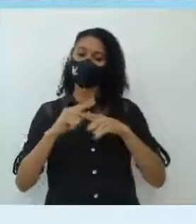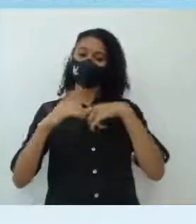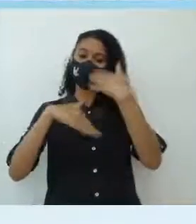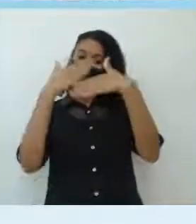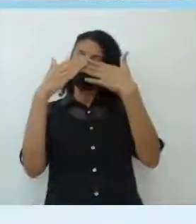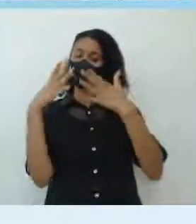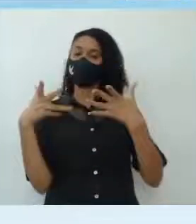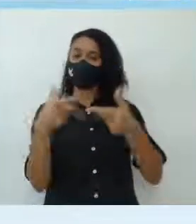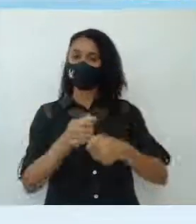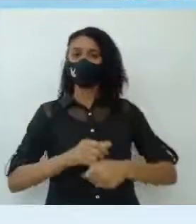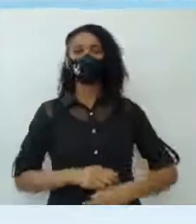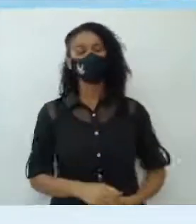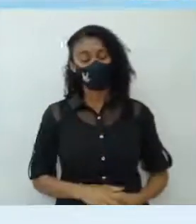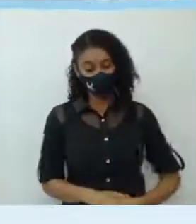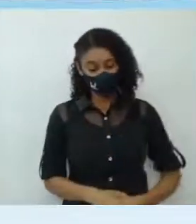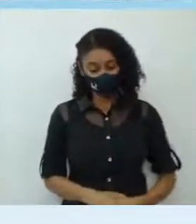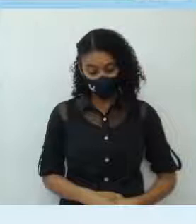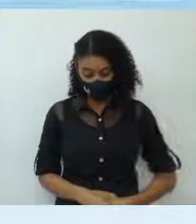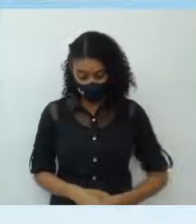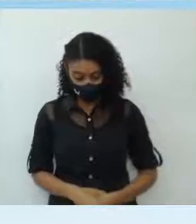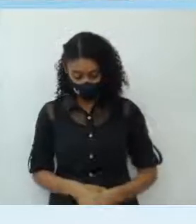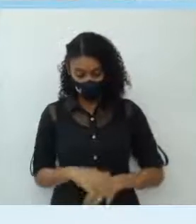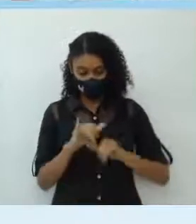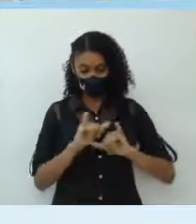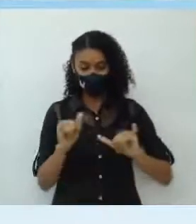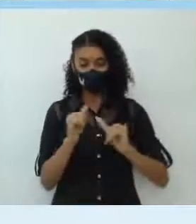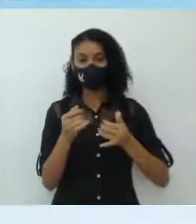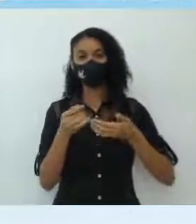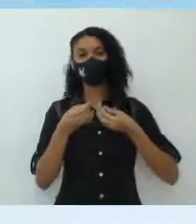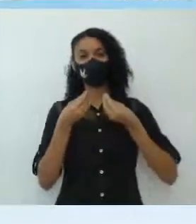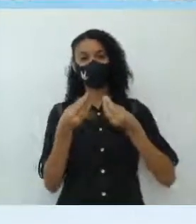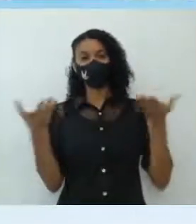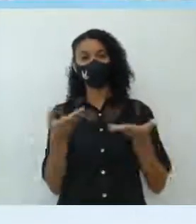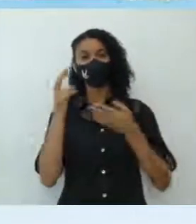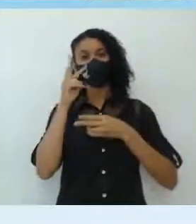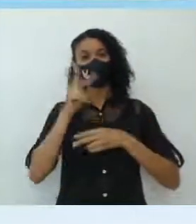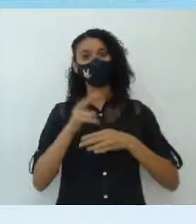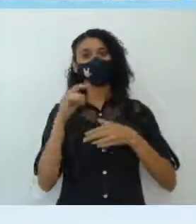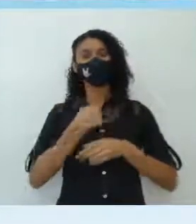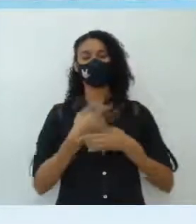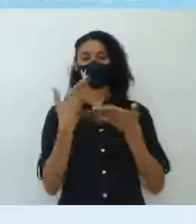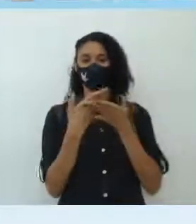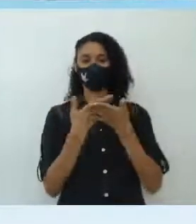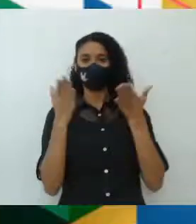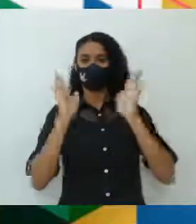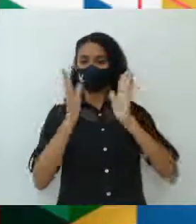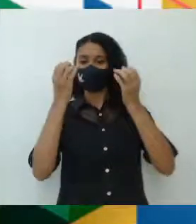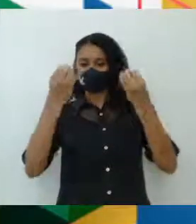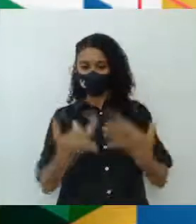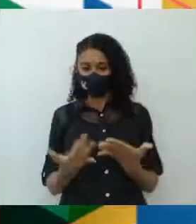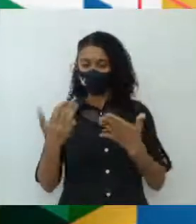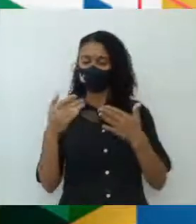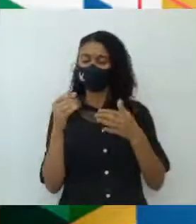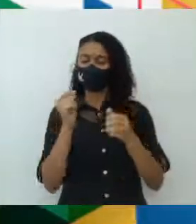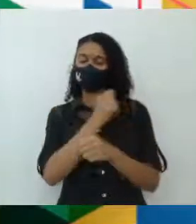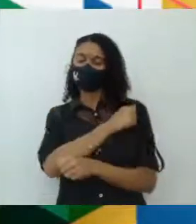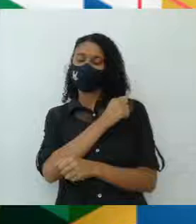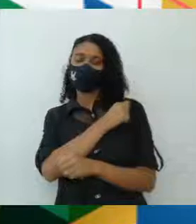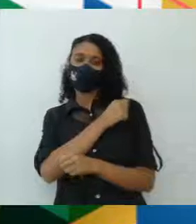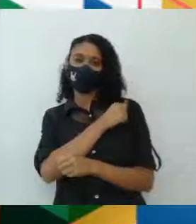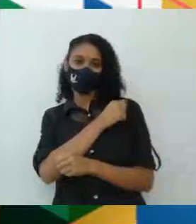vocês. Tranquilo? Recado dado, vamos embora para a nossa aula, né? Então, como o próprio assunto já diz, nós vamos falar